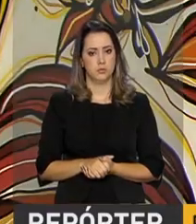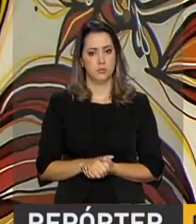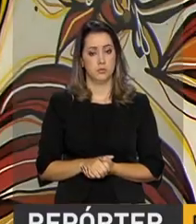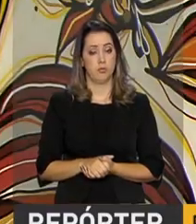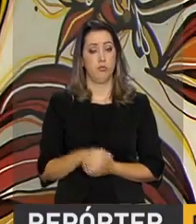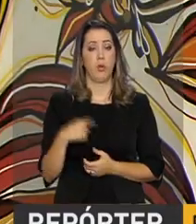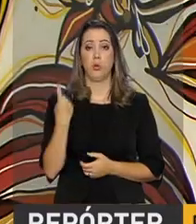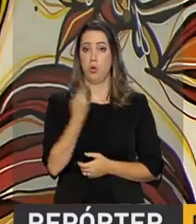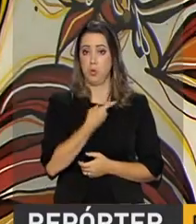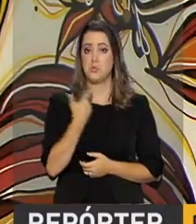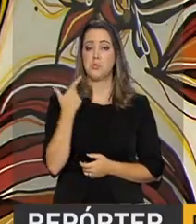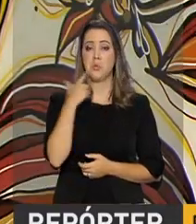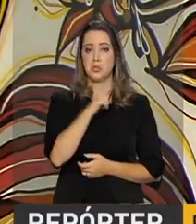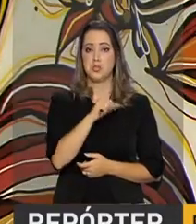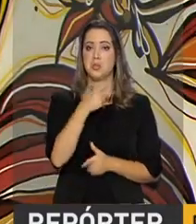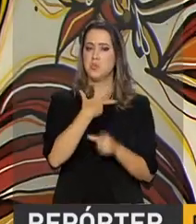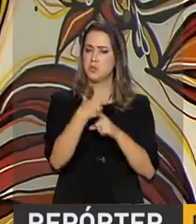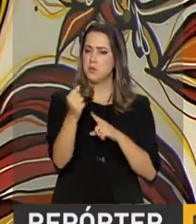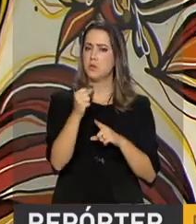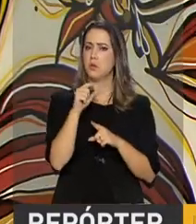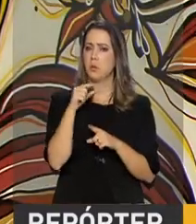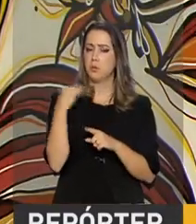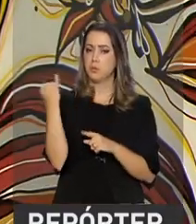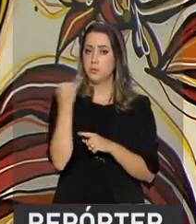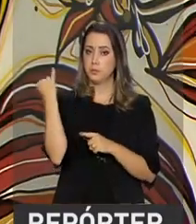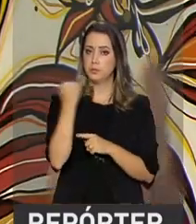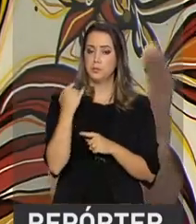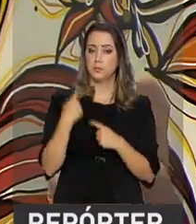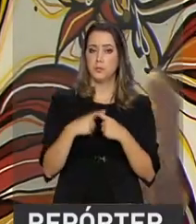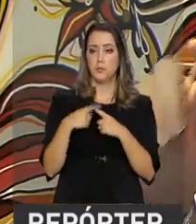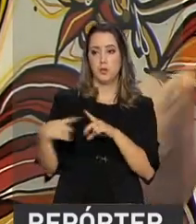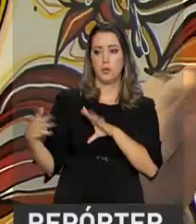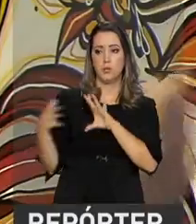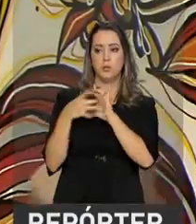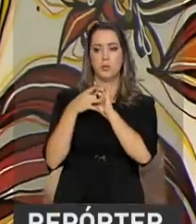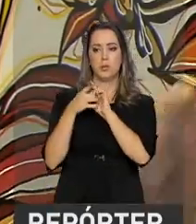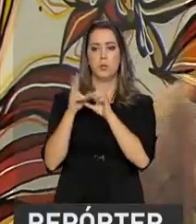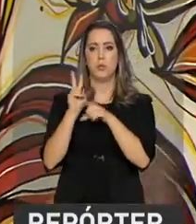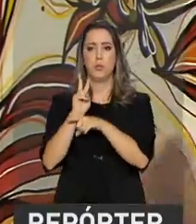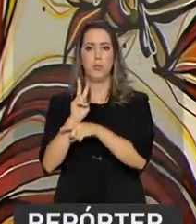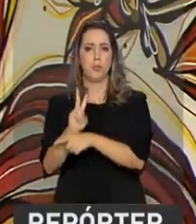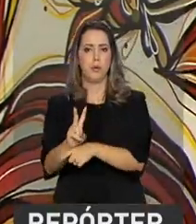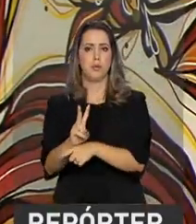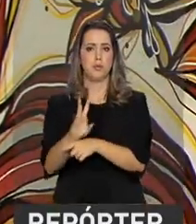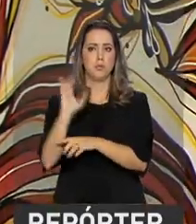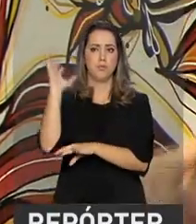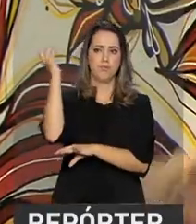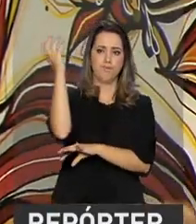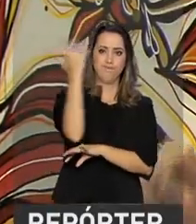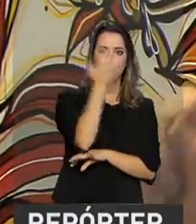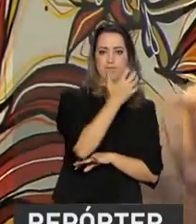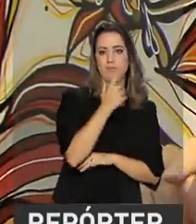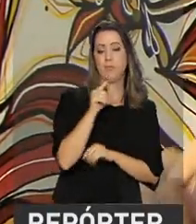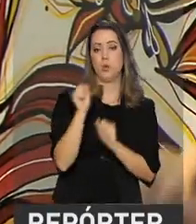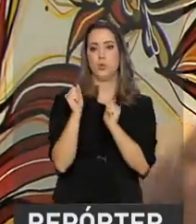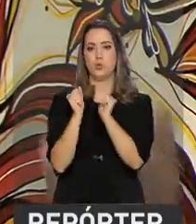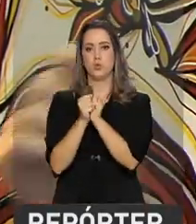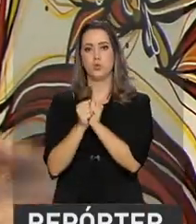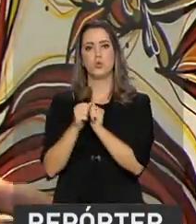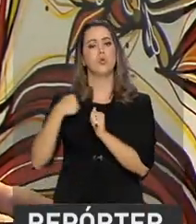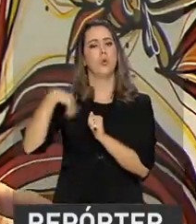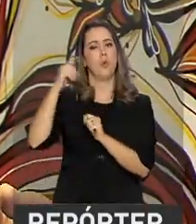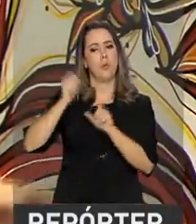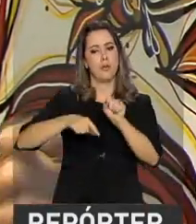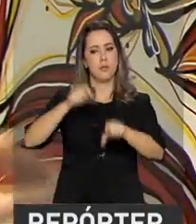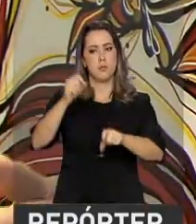enorme sucesso é porque ela conciliou a proteção do meio ambiente com aumento da